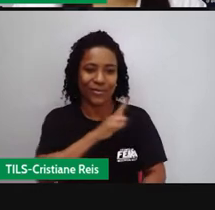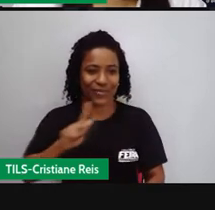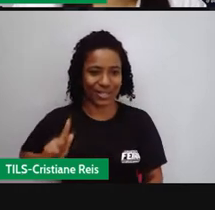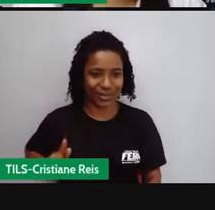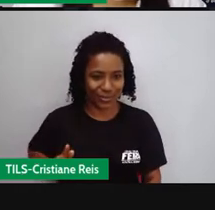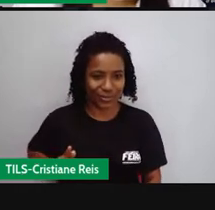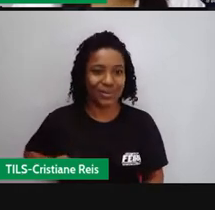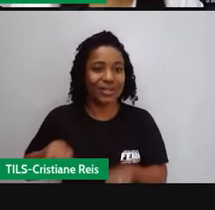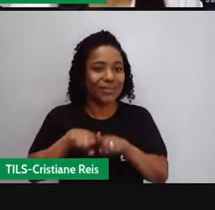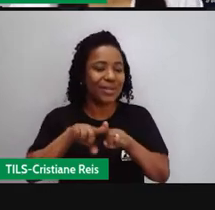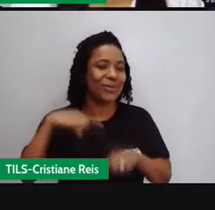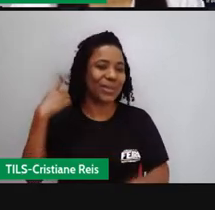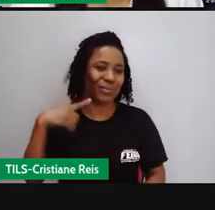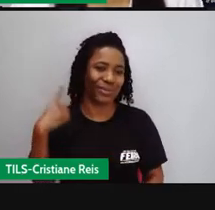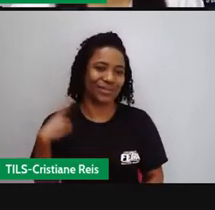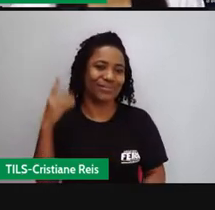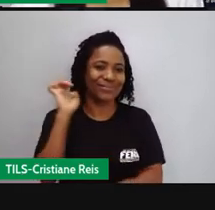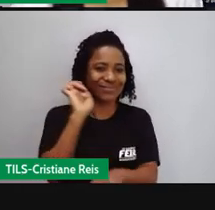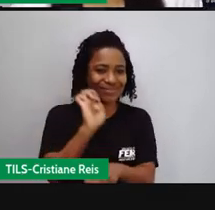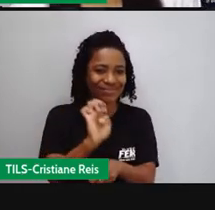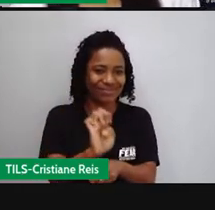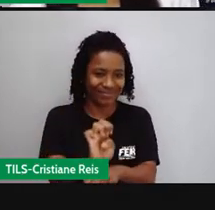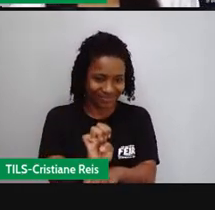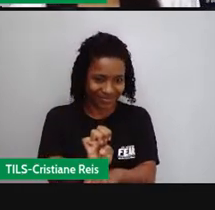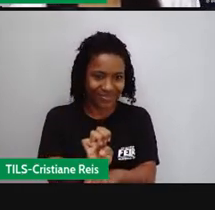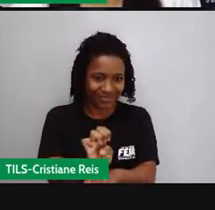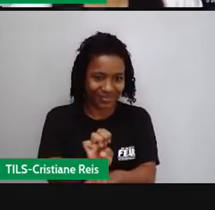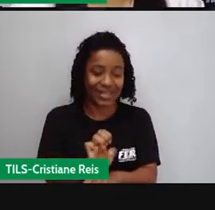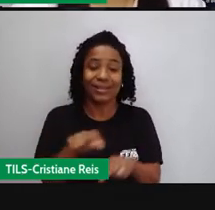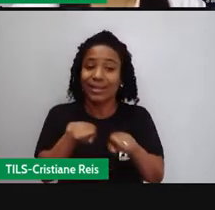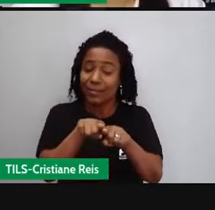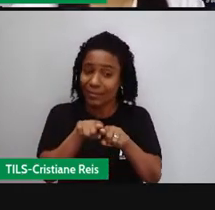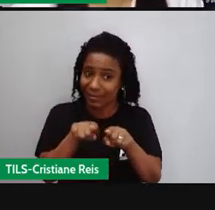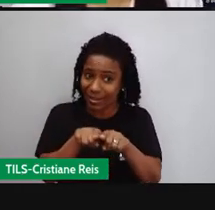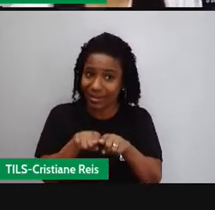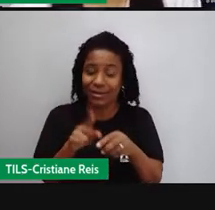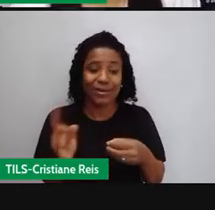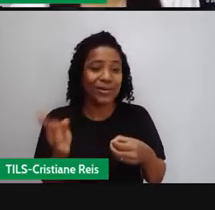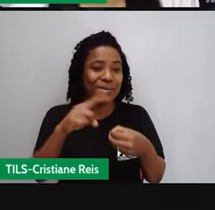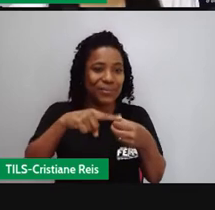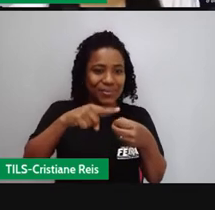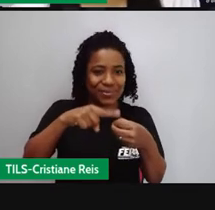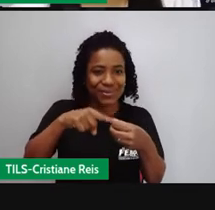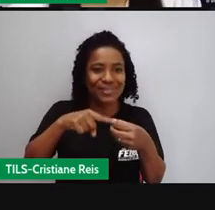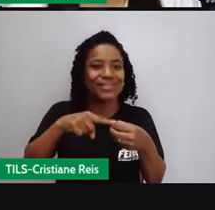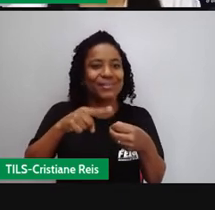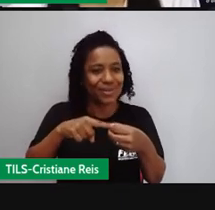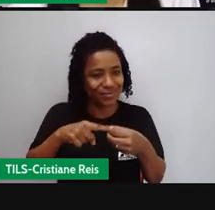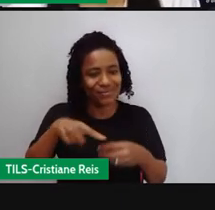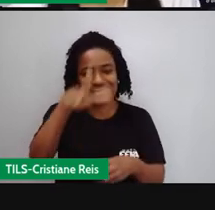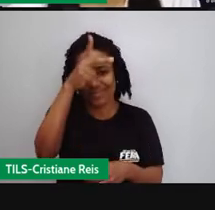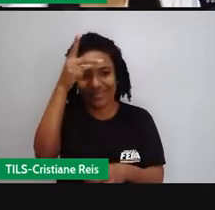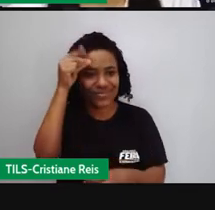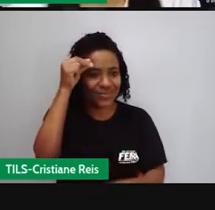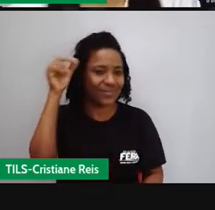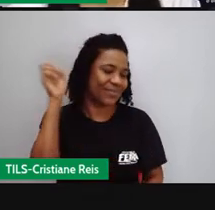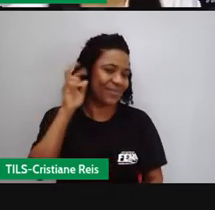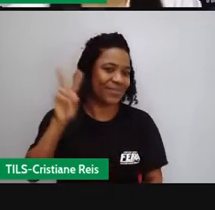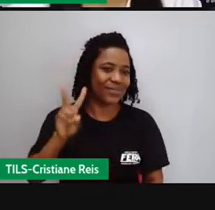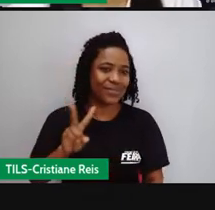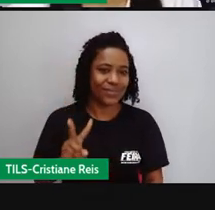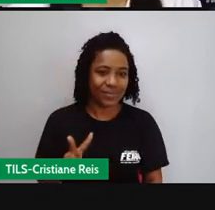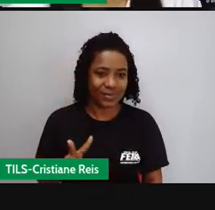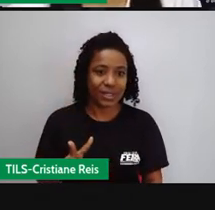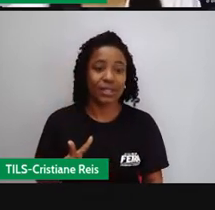deputados estaduais, e também na escala municipal, com os vereadores e prefeitos. Então, a gente observa aí que